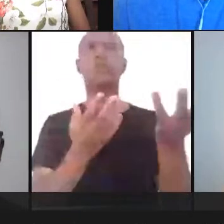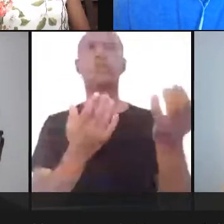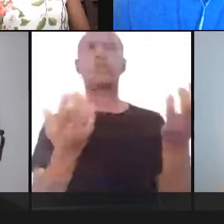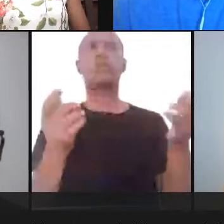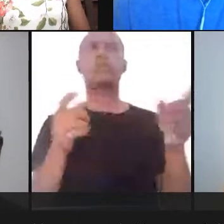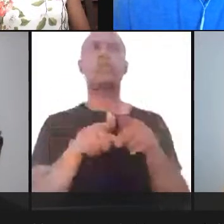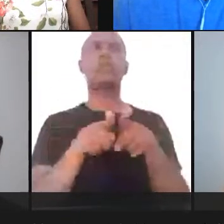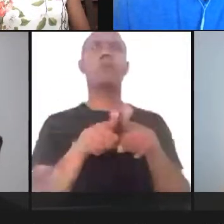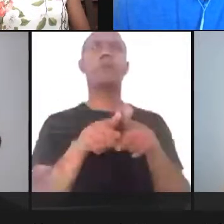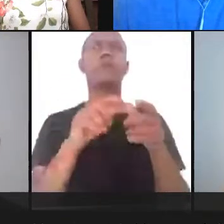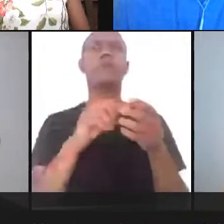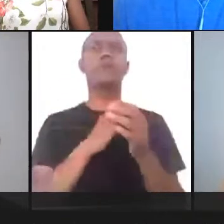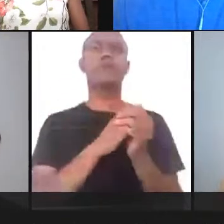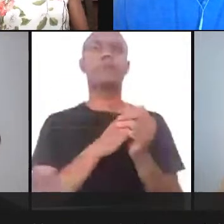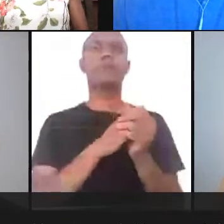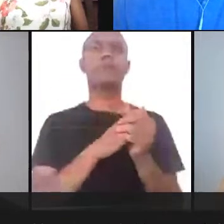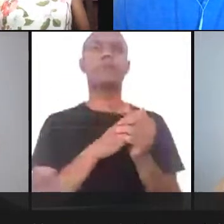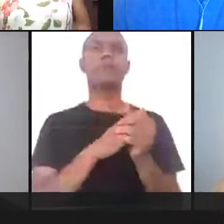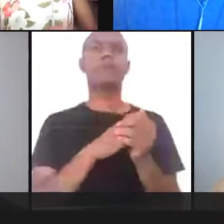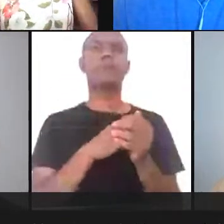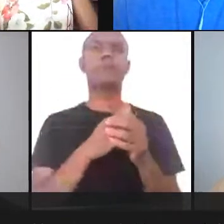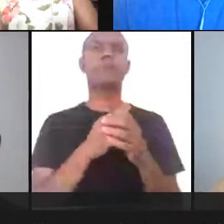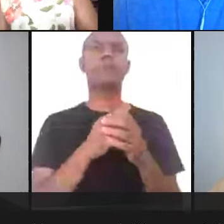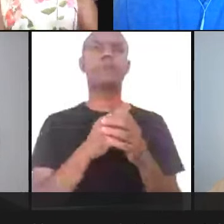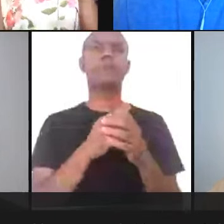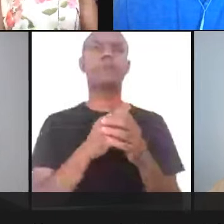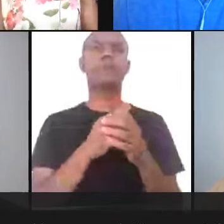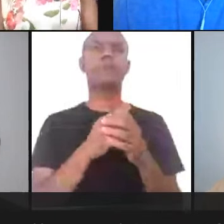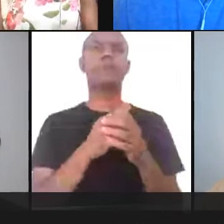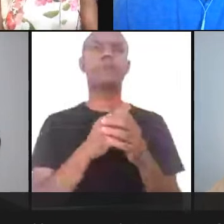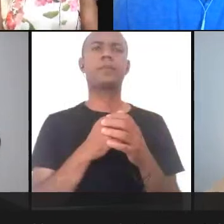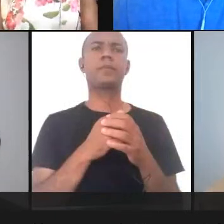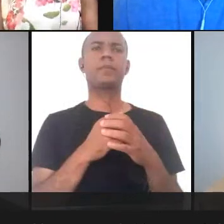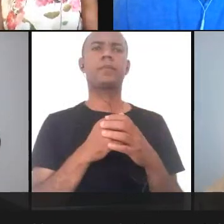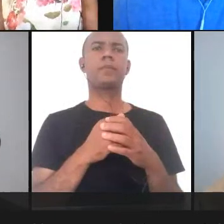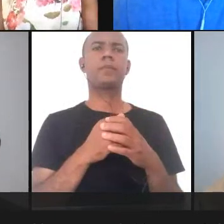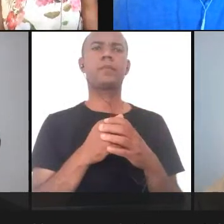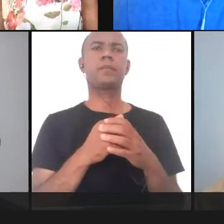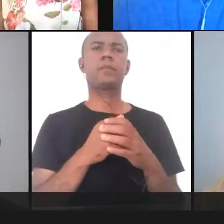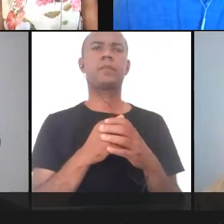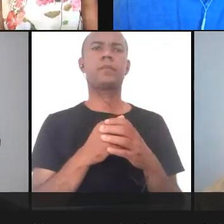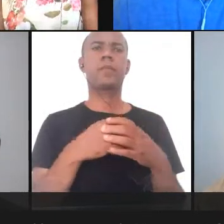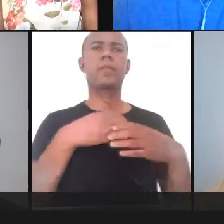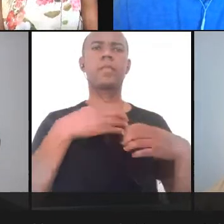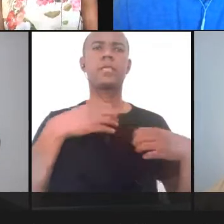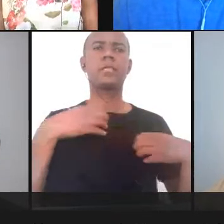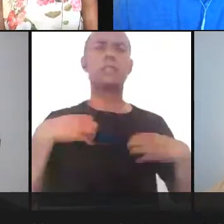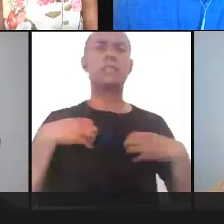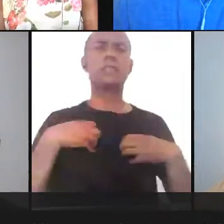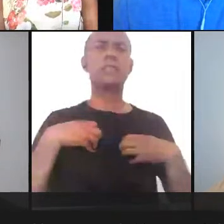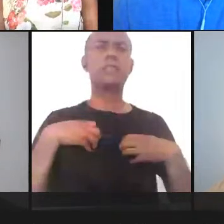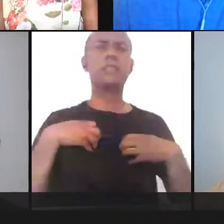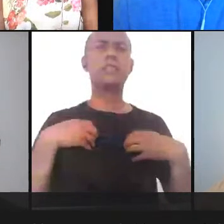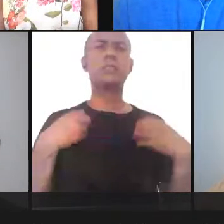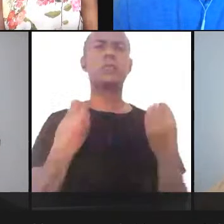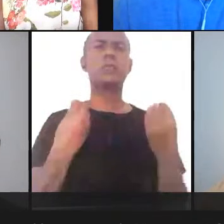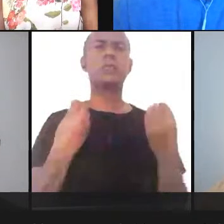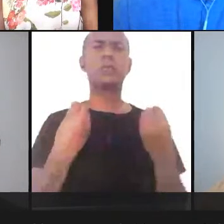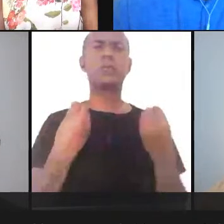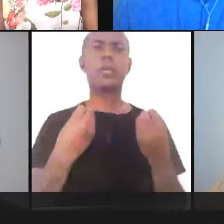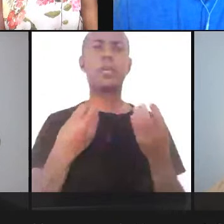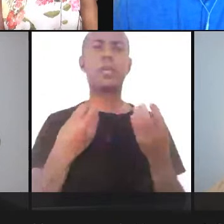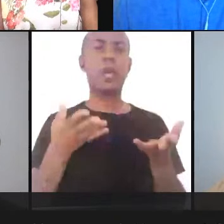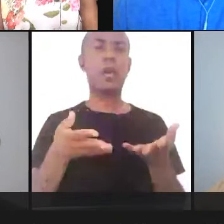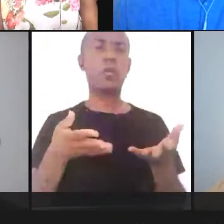portanto, no, na minha faculdade. Mas sentimos claramente que é um momento mais do que oportuno